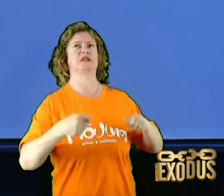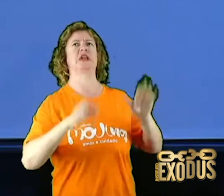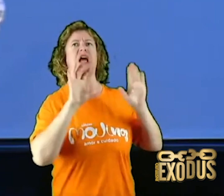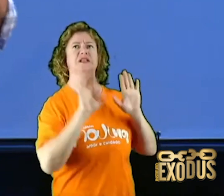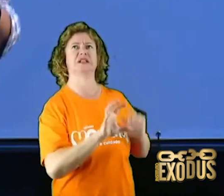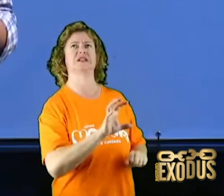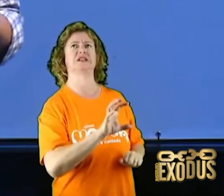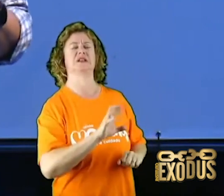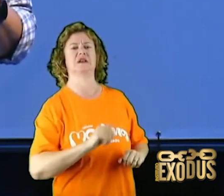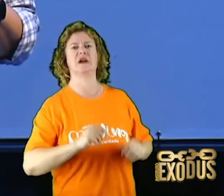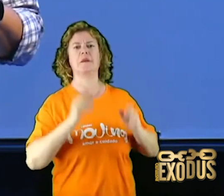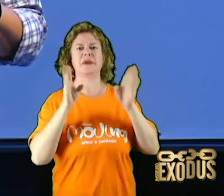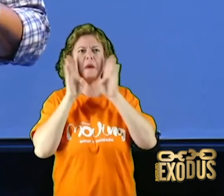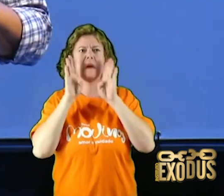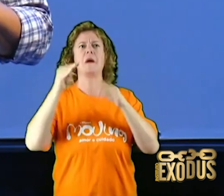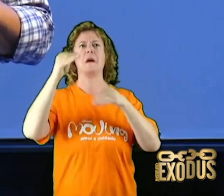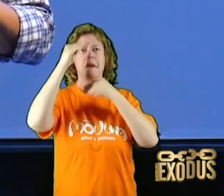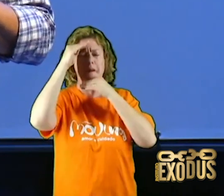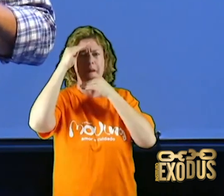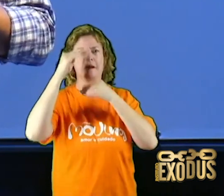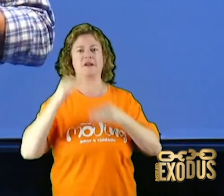coloca na nossa cabeça